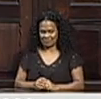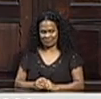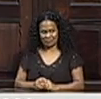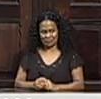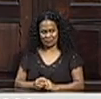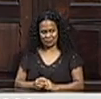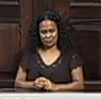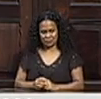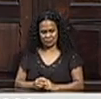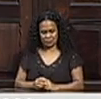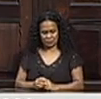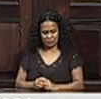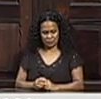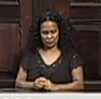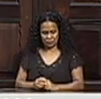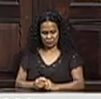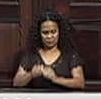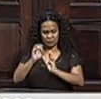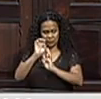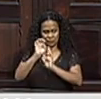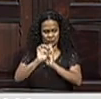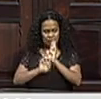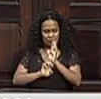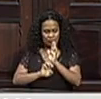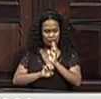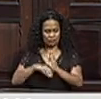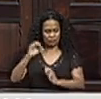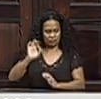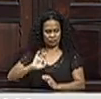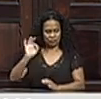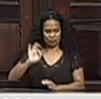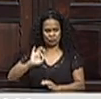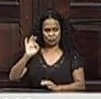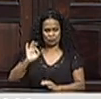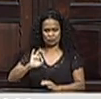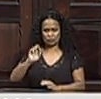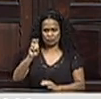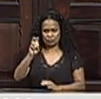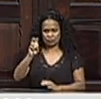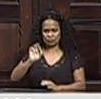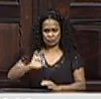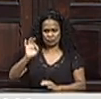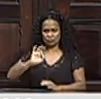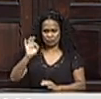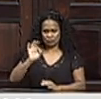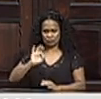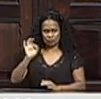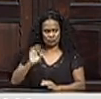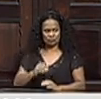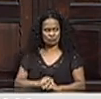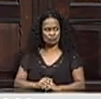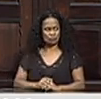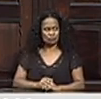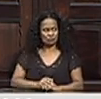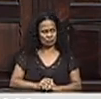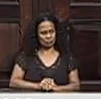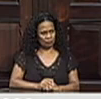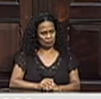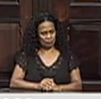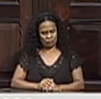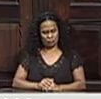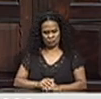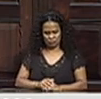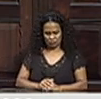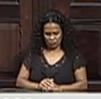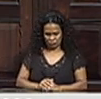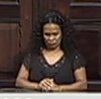destaques e as emendas de percentuais, em relação aos 5%. Pela Comissão de Agricultura, Pecuária, Política Rural, Agrária e